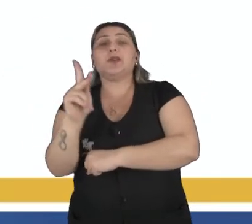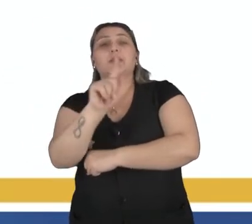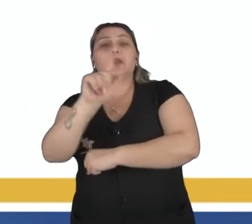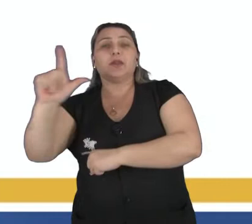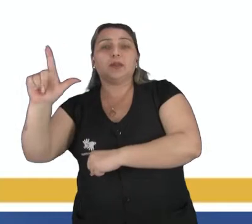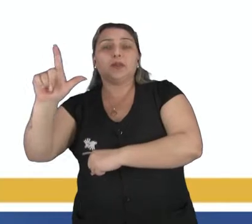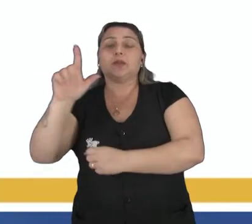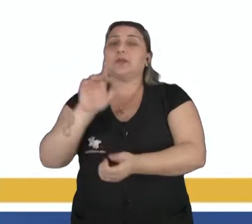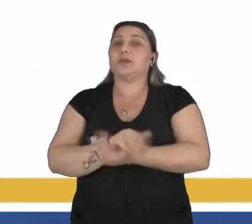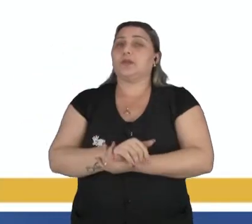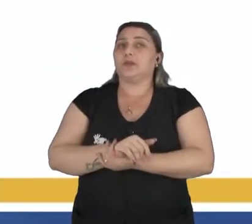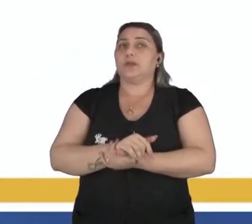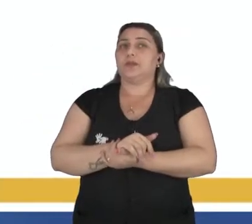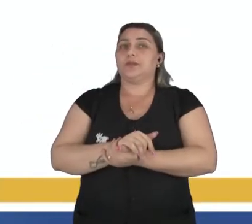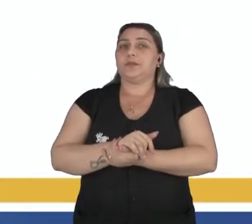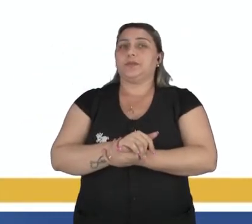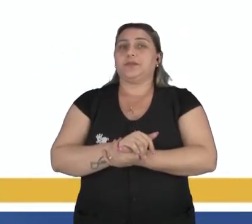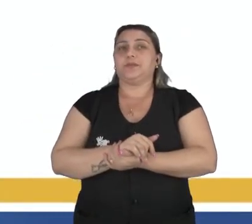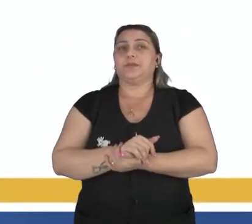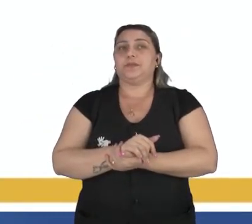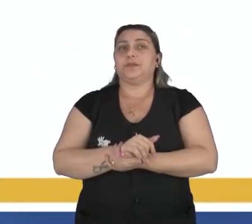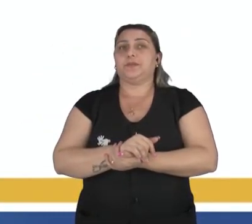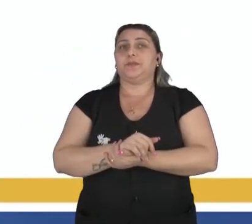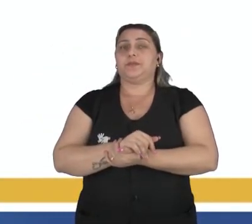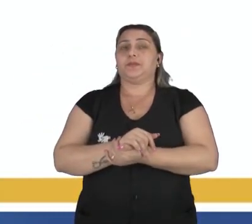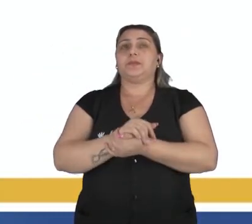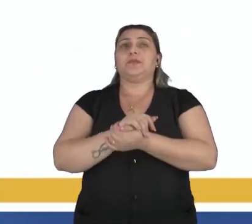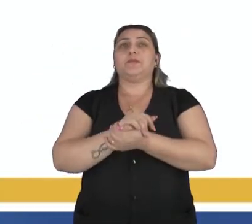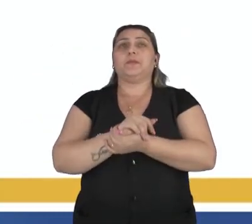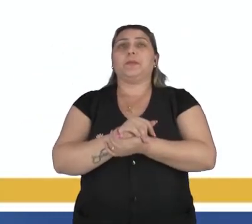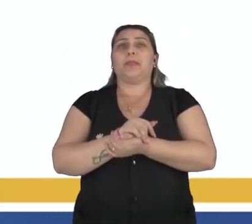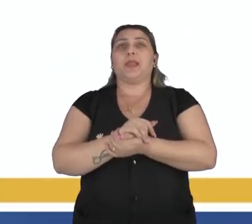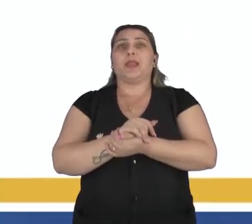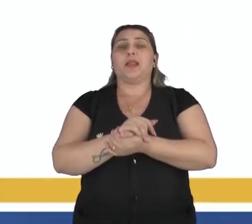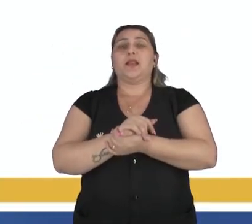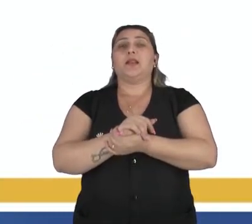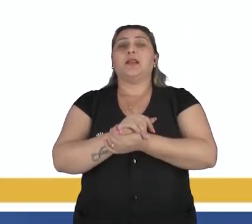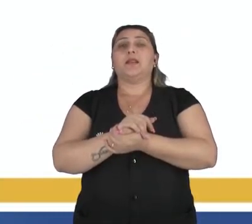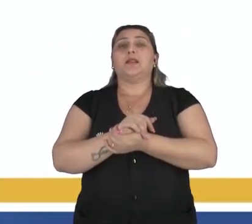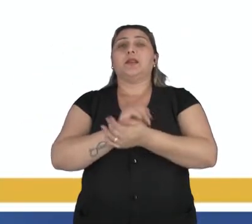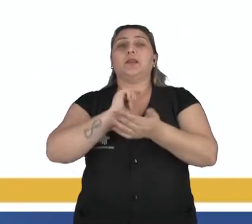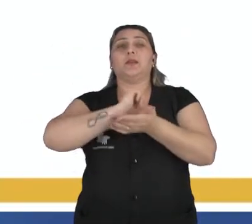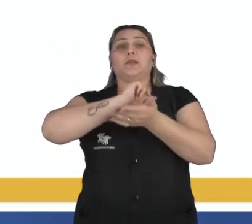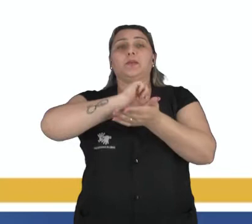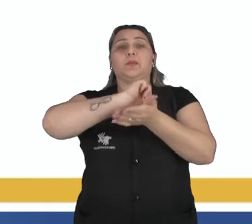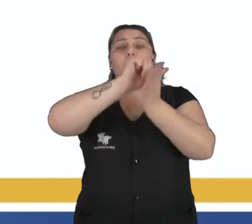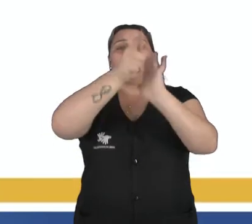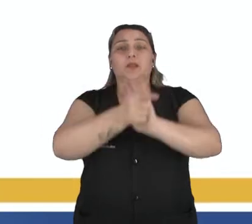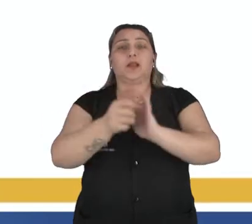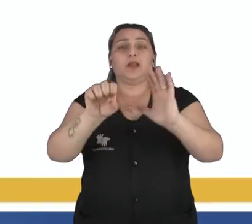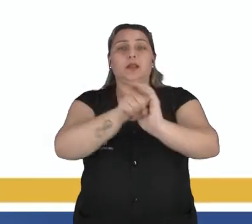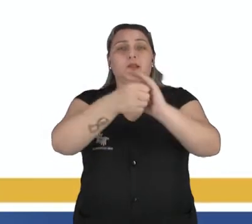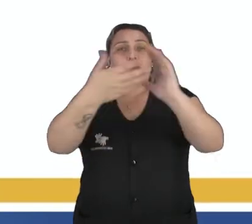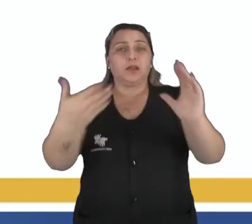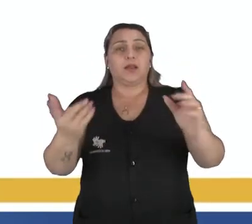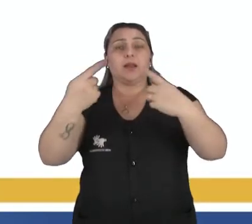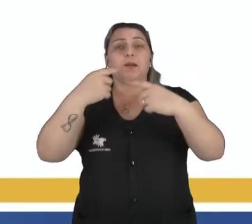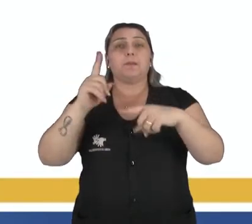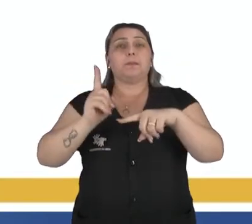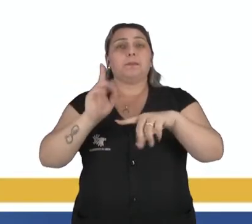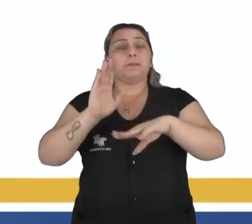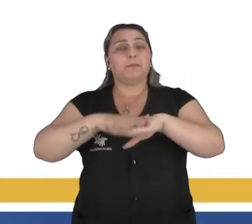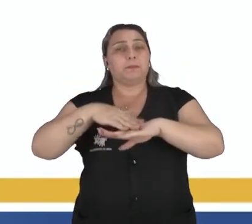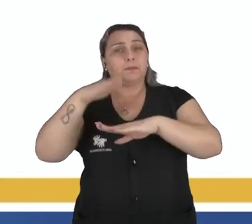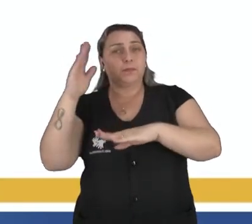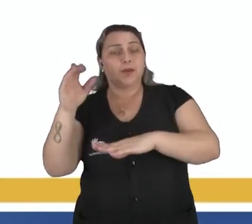quilos. O índice é um aspecto-chave dessas modalidades. Uma das características mais destacadas